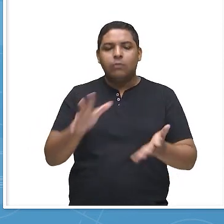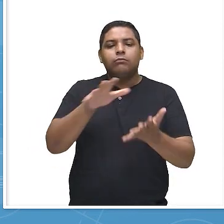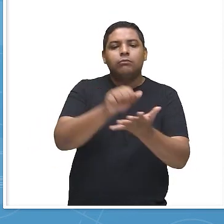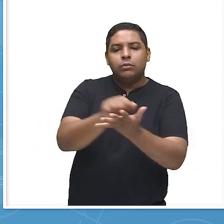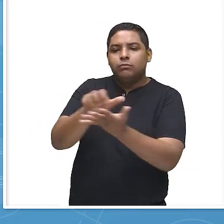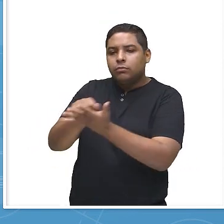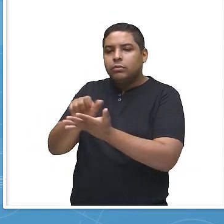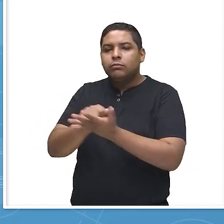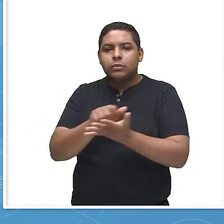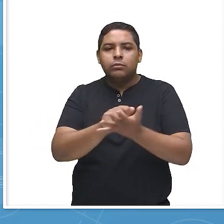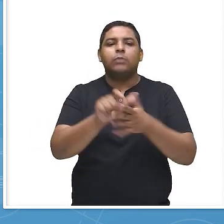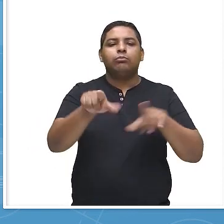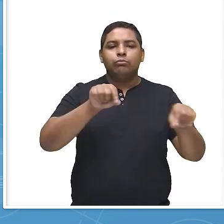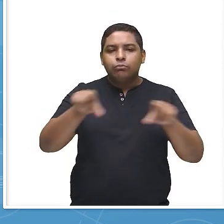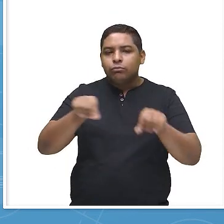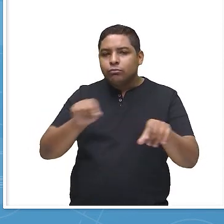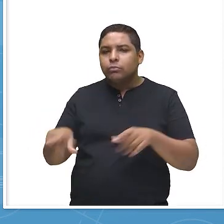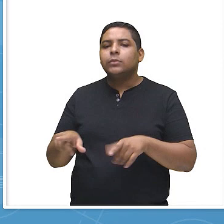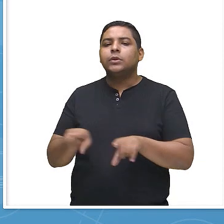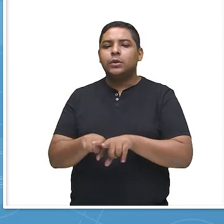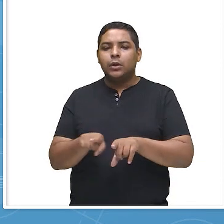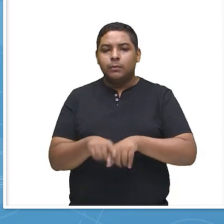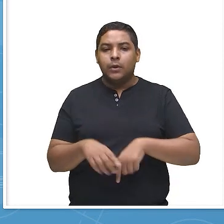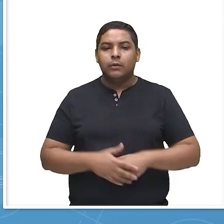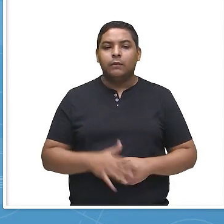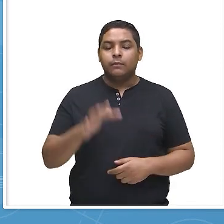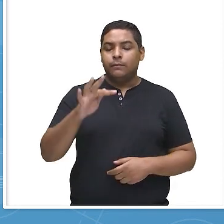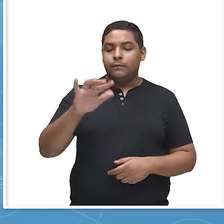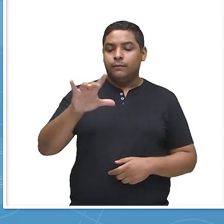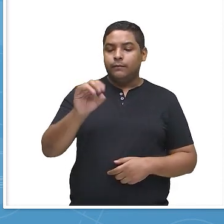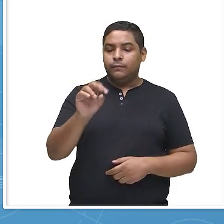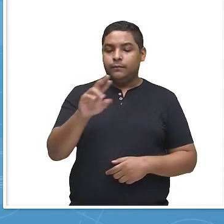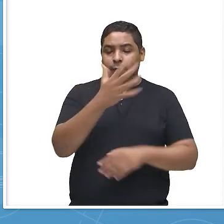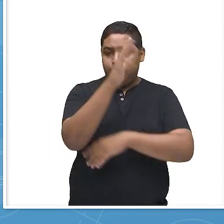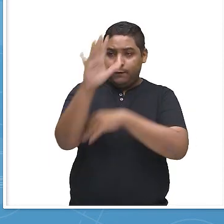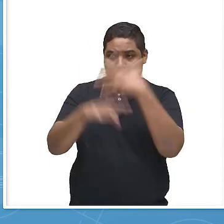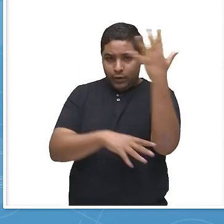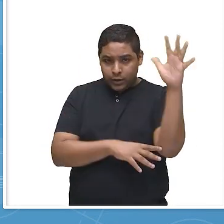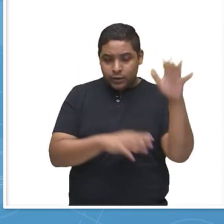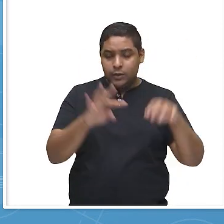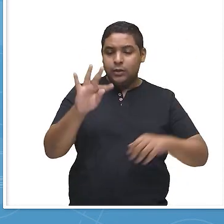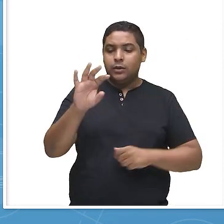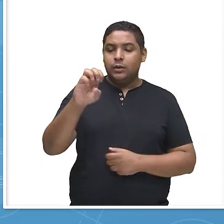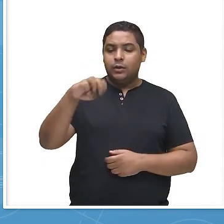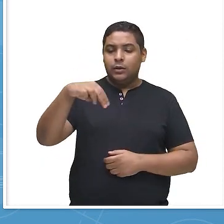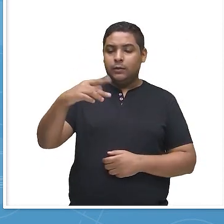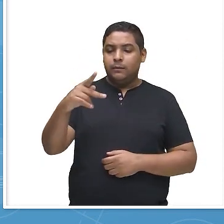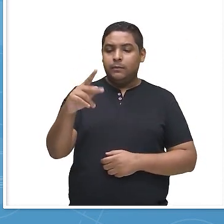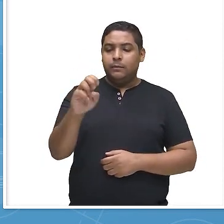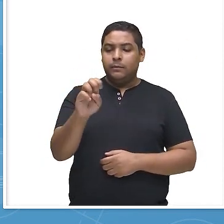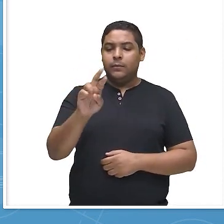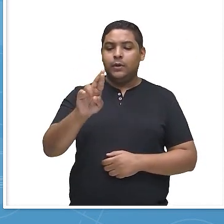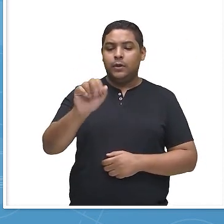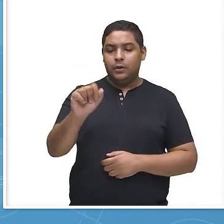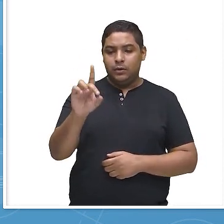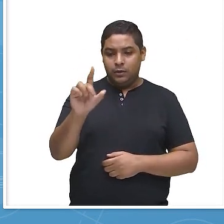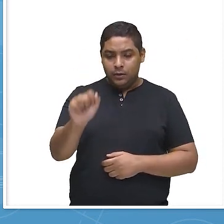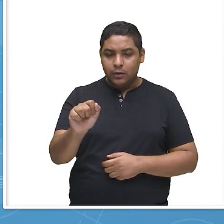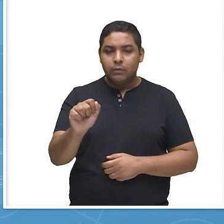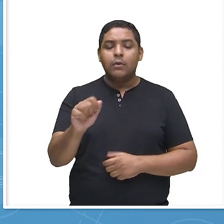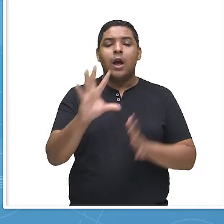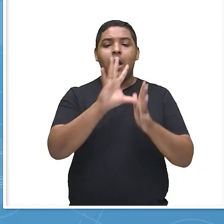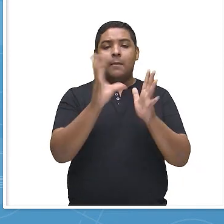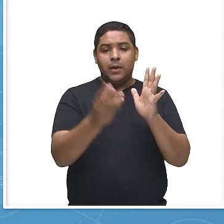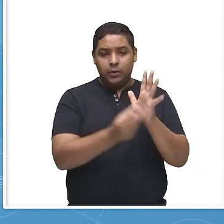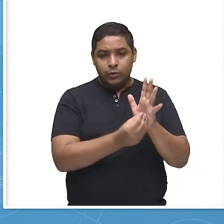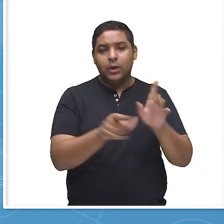está selecionada, né? A floresta temperada, por exemplo, está selecionada, está catalogada. A floresta amazônica, apesar de que